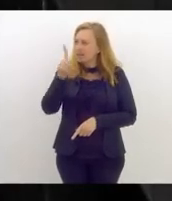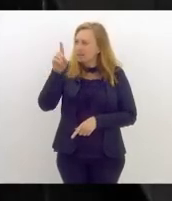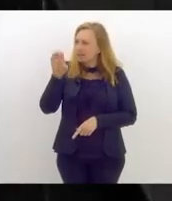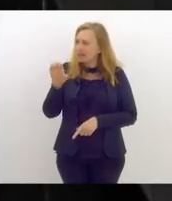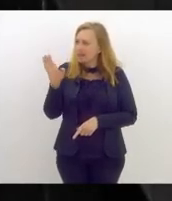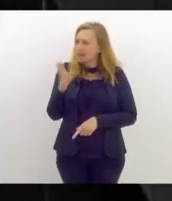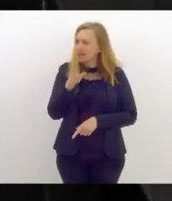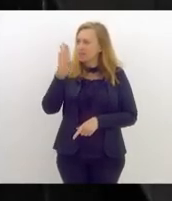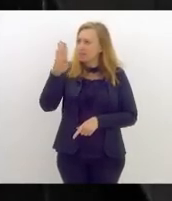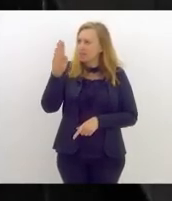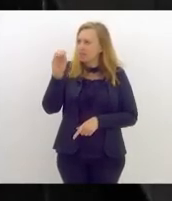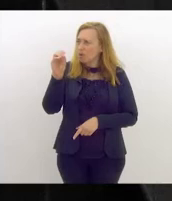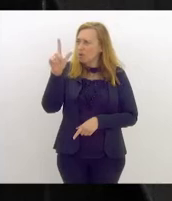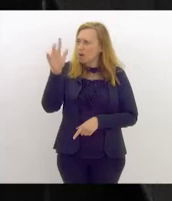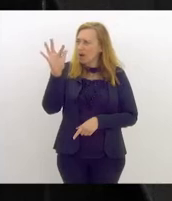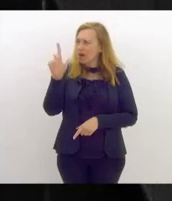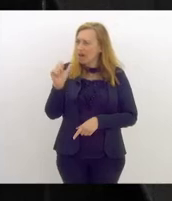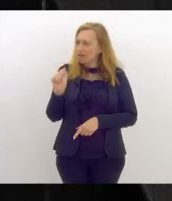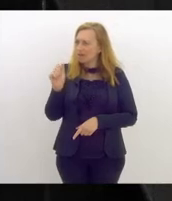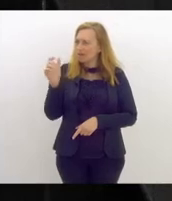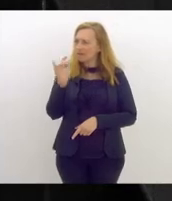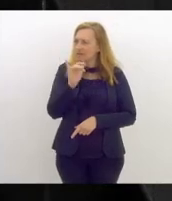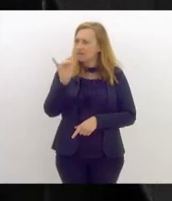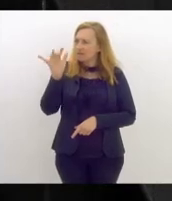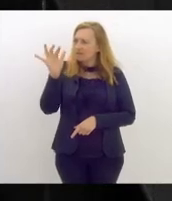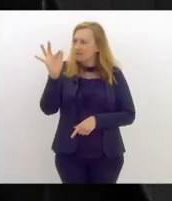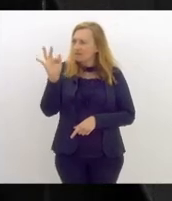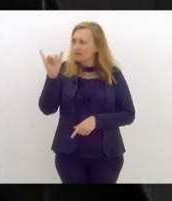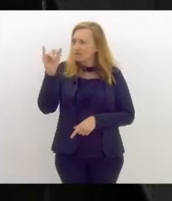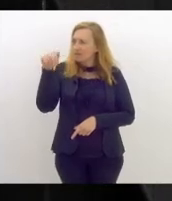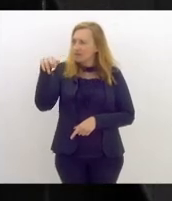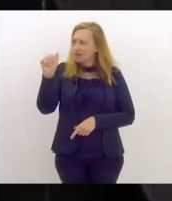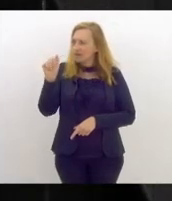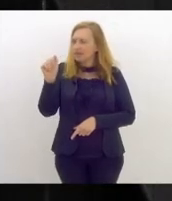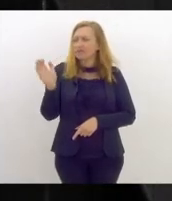anos 93 anos na verdade